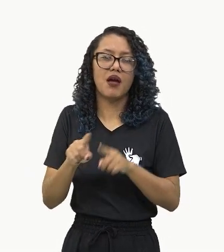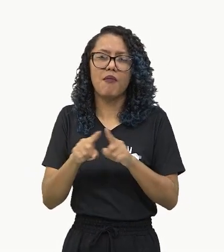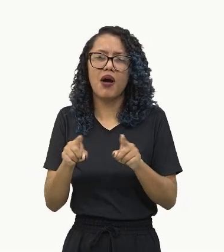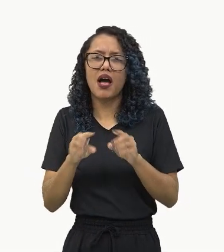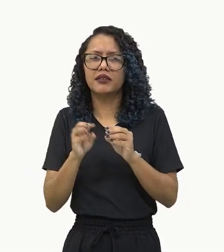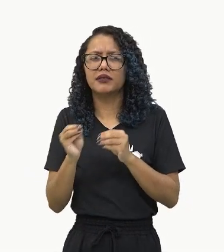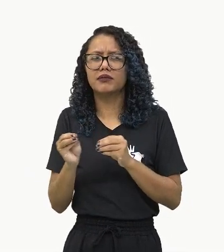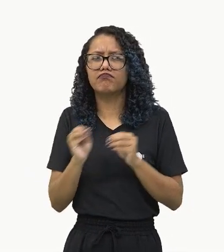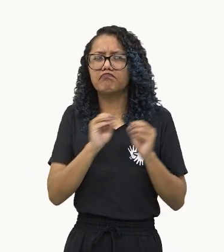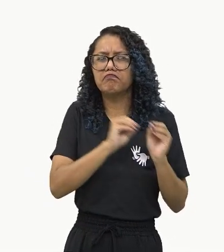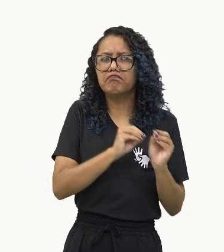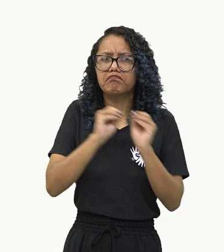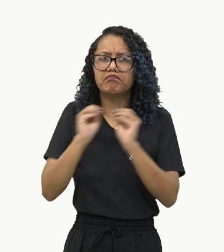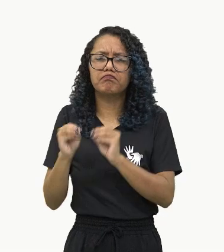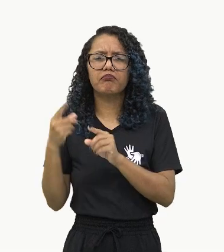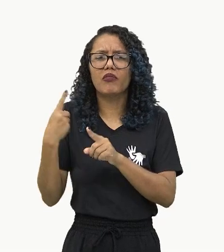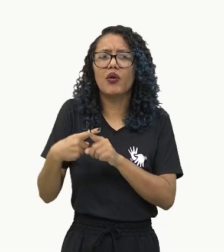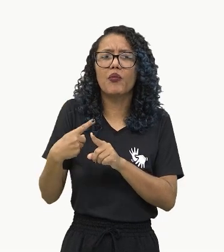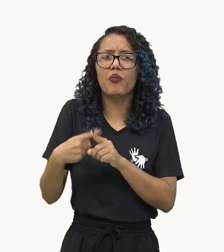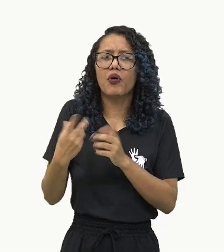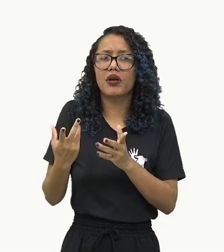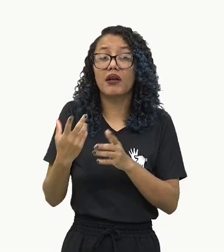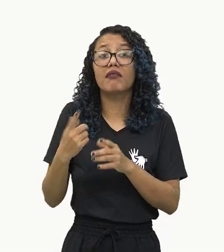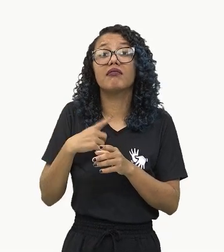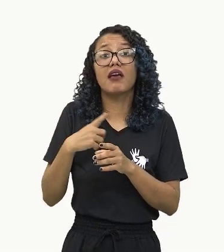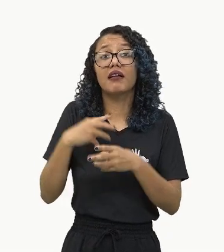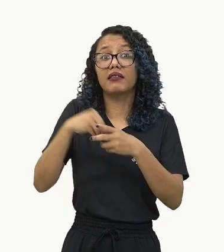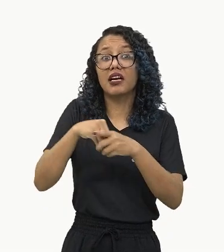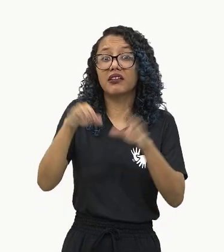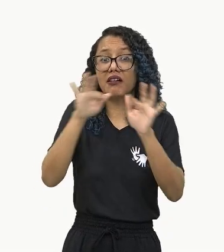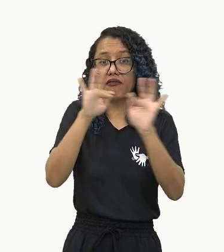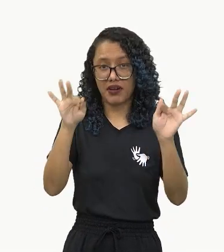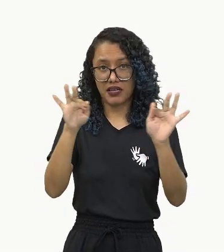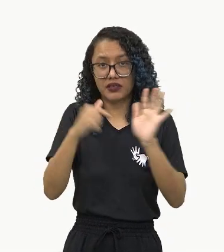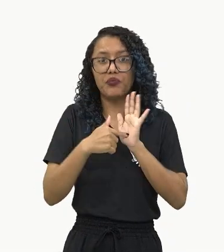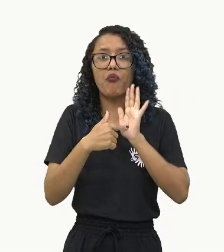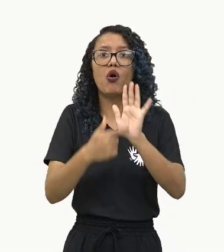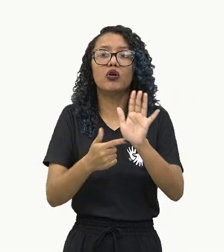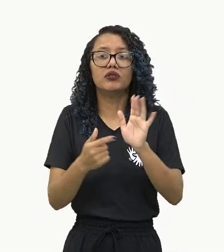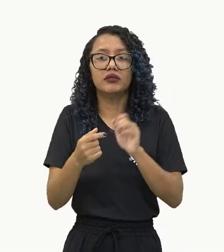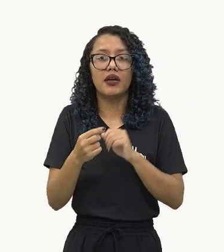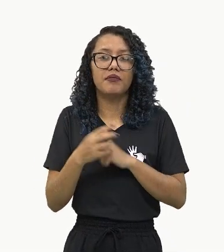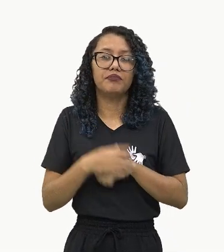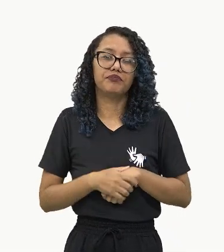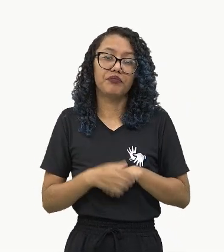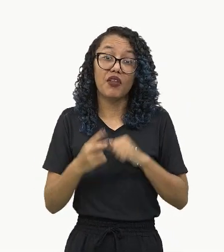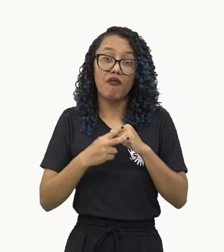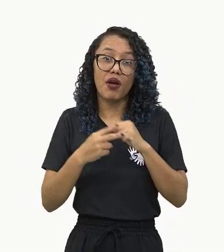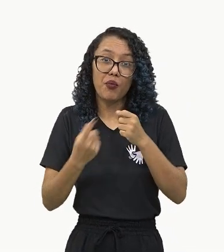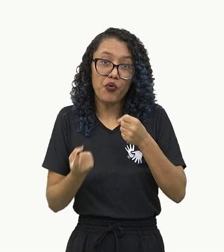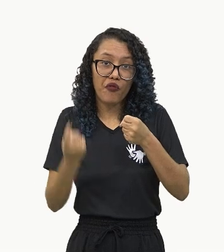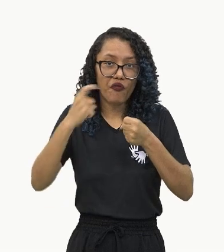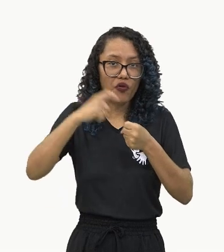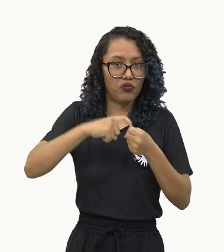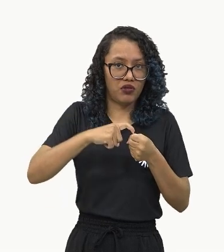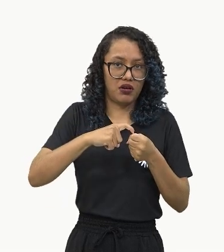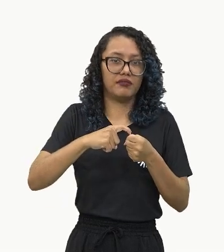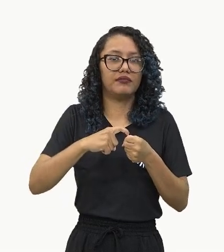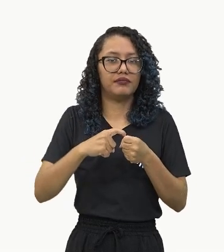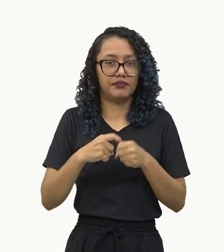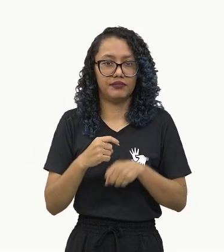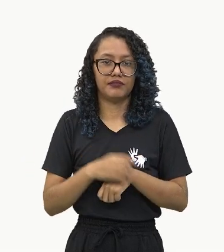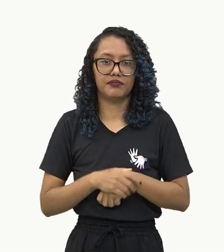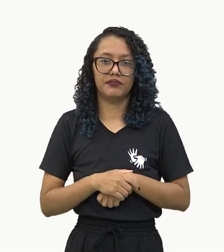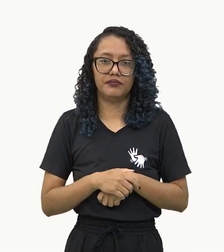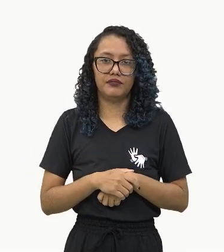na frase, ela nos indica essa questão da volta. Vamos ler a frase. Como sempre, los flamencos